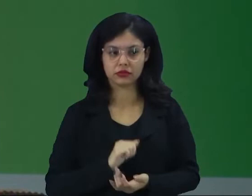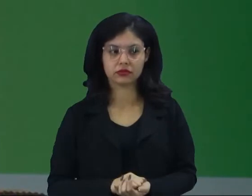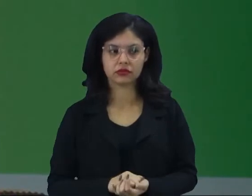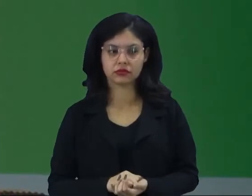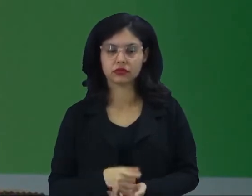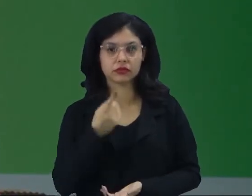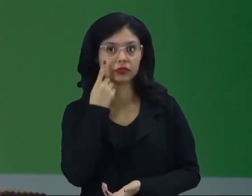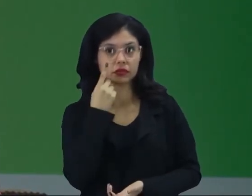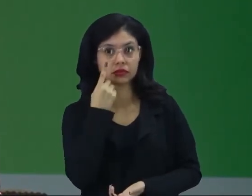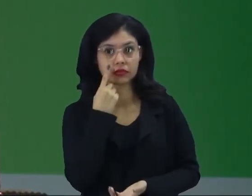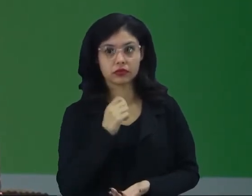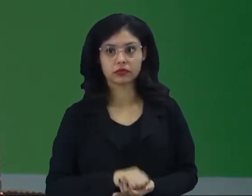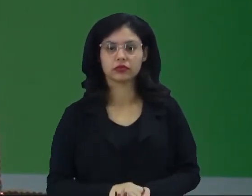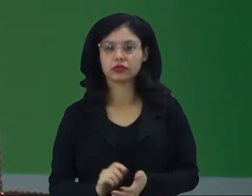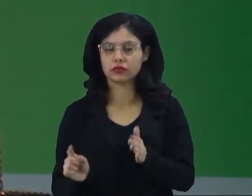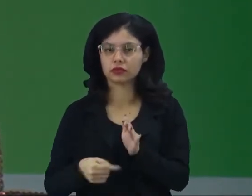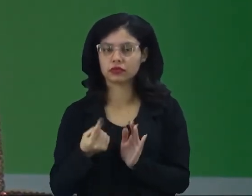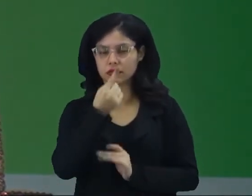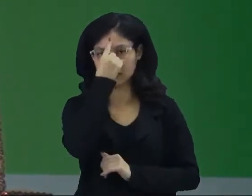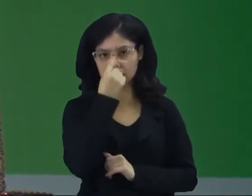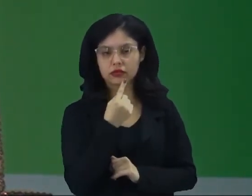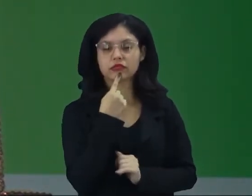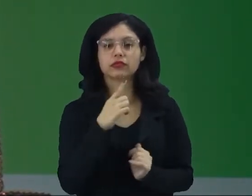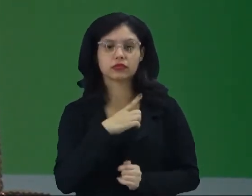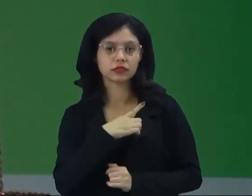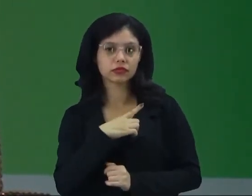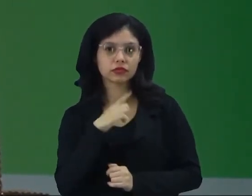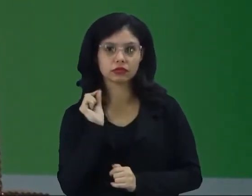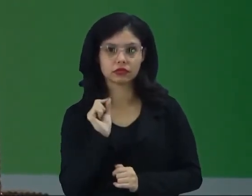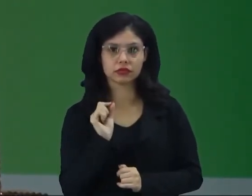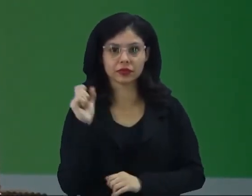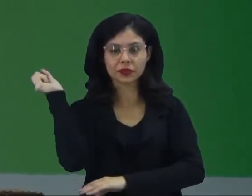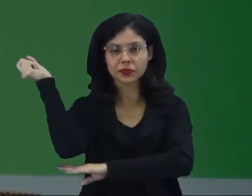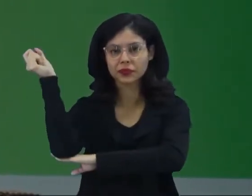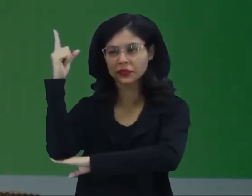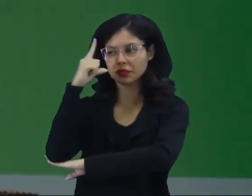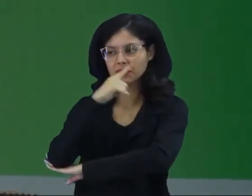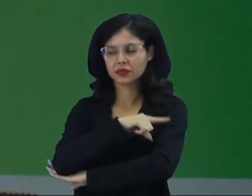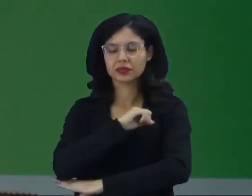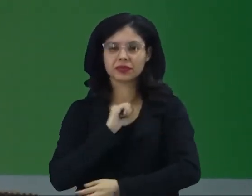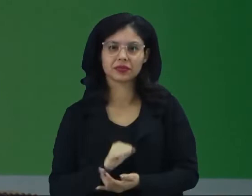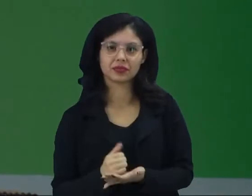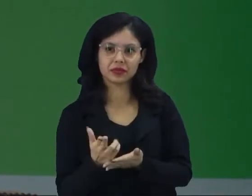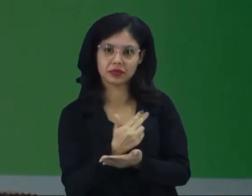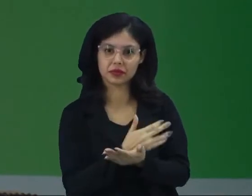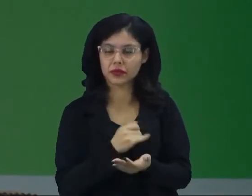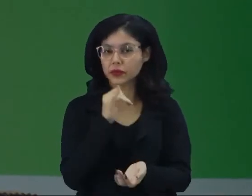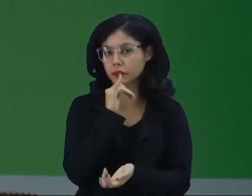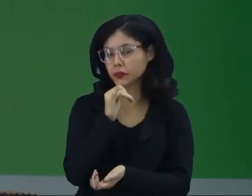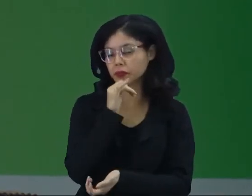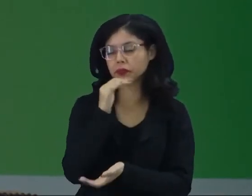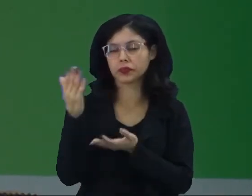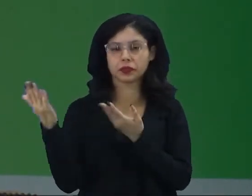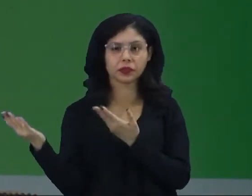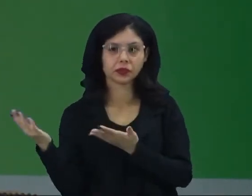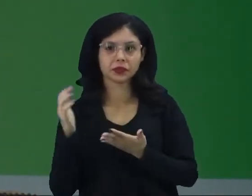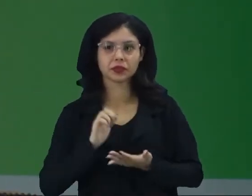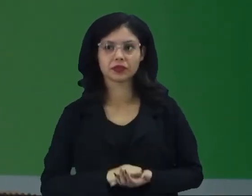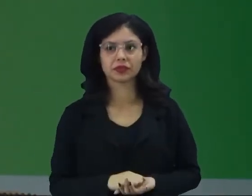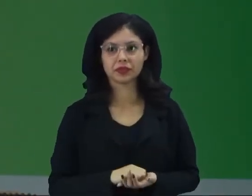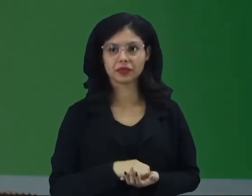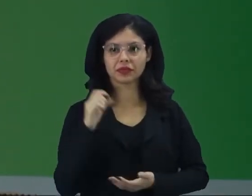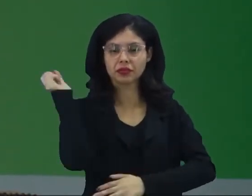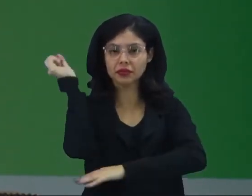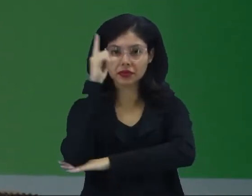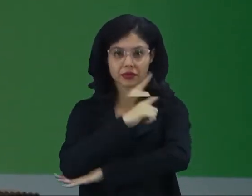vamos olhar aqui. Primeira imagem que nós temos, o Sol. Veja que eu dei exemplo para vocês, né?